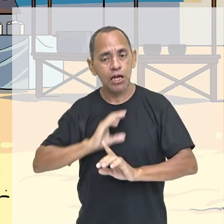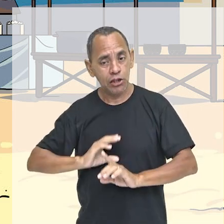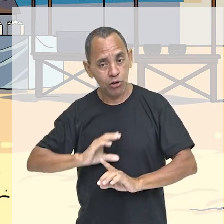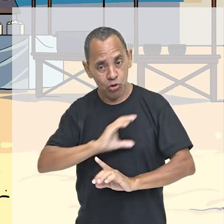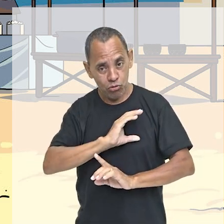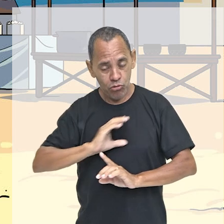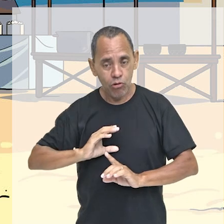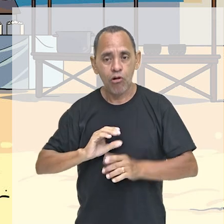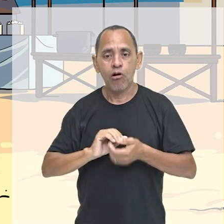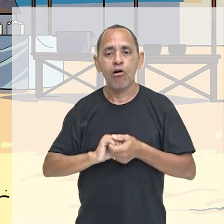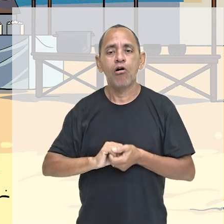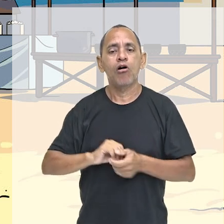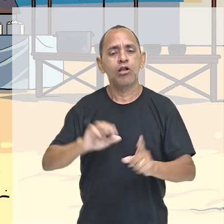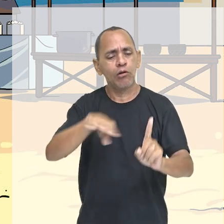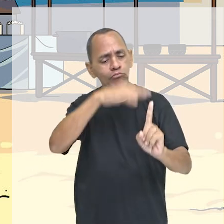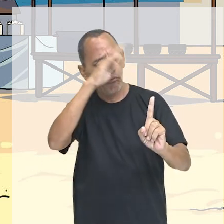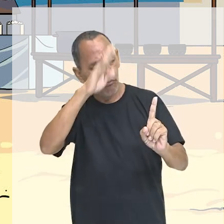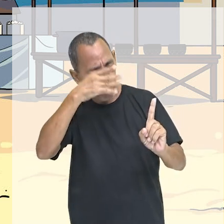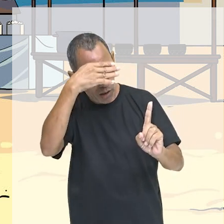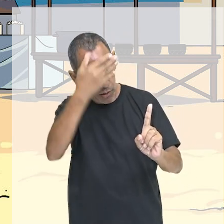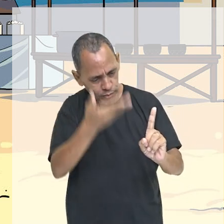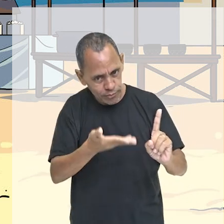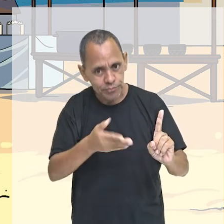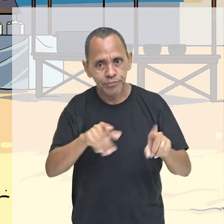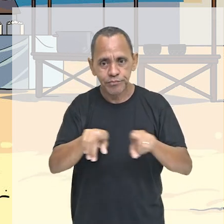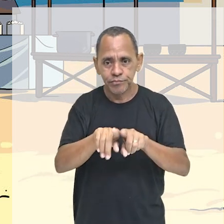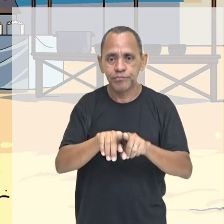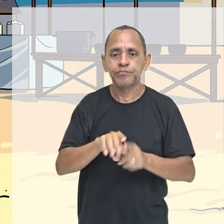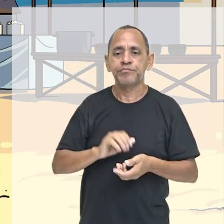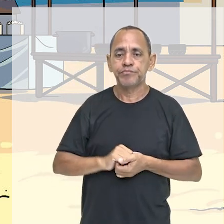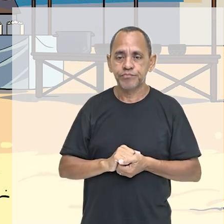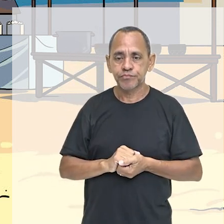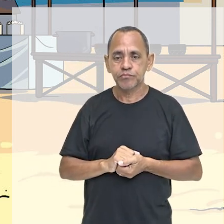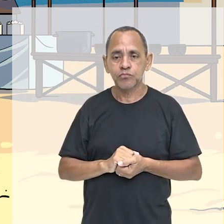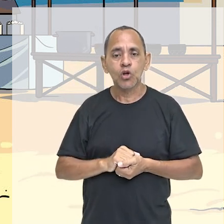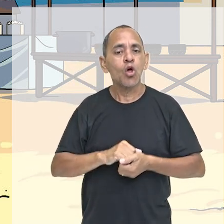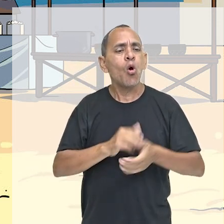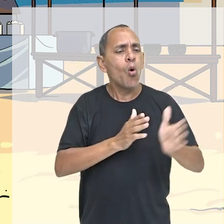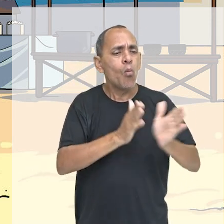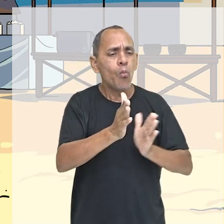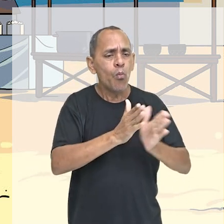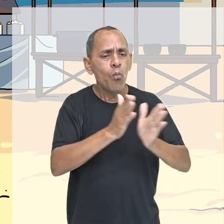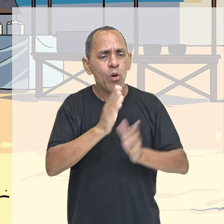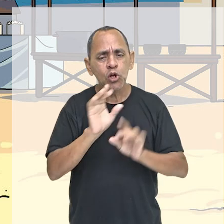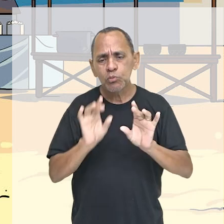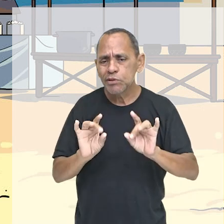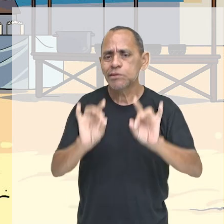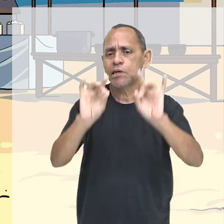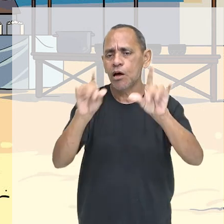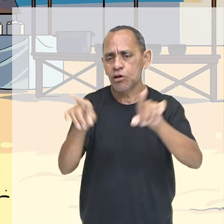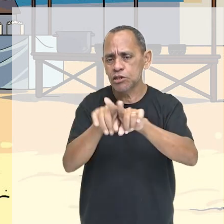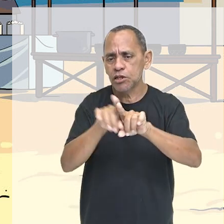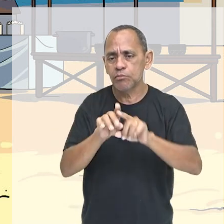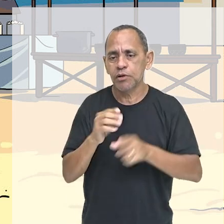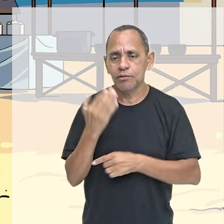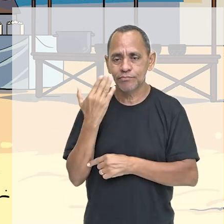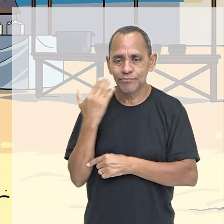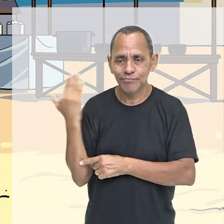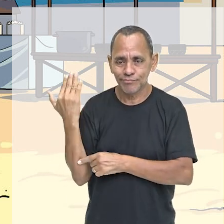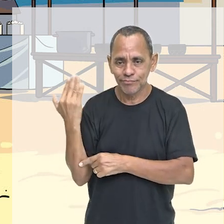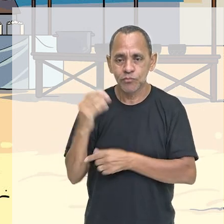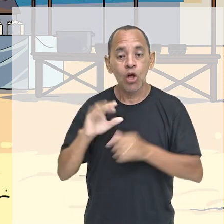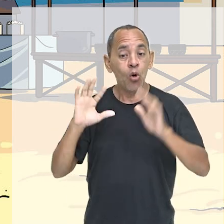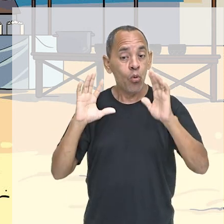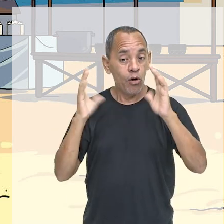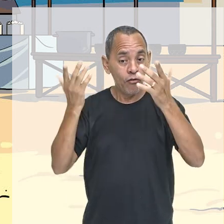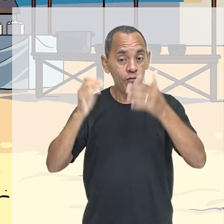santo, e um momento muito especial, um arraial. Aqui pode ser o arraial